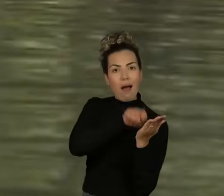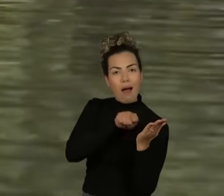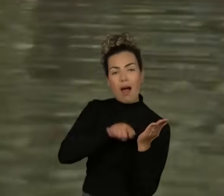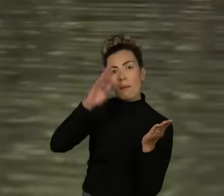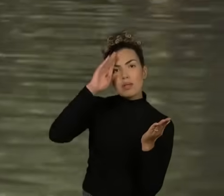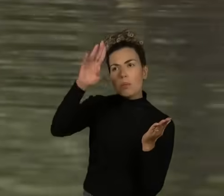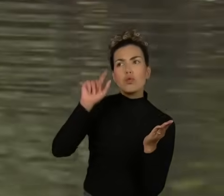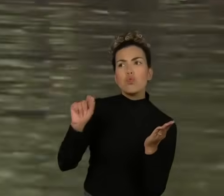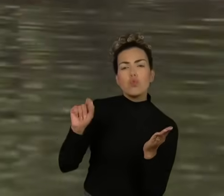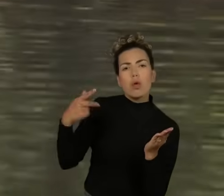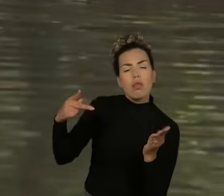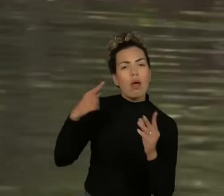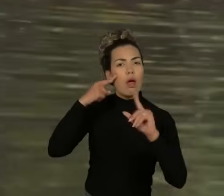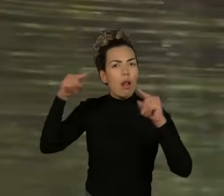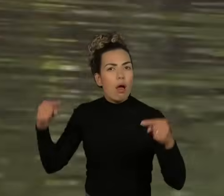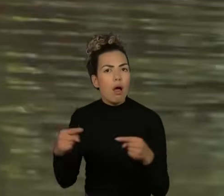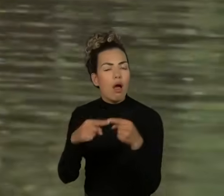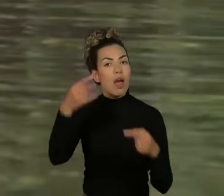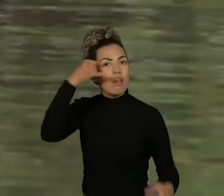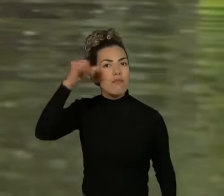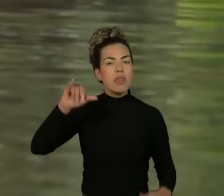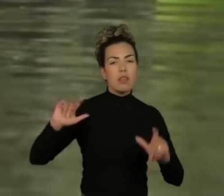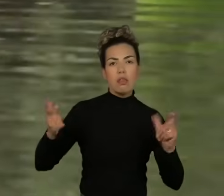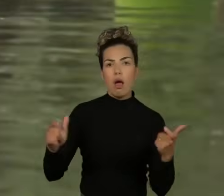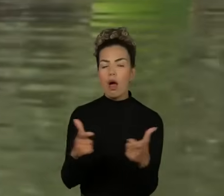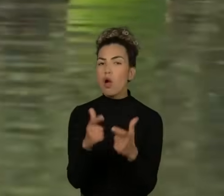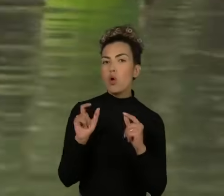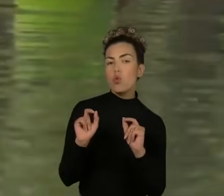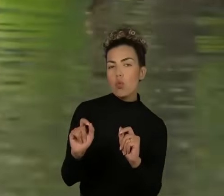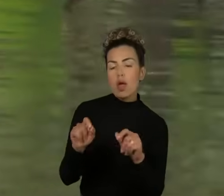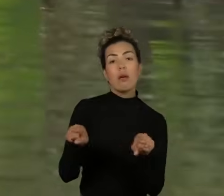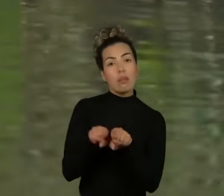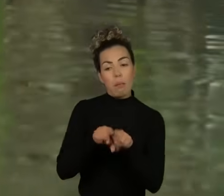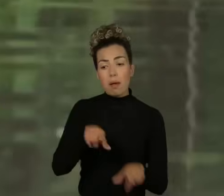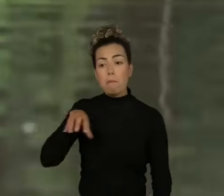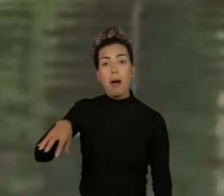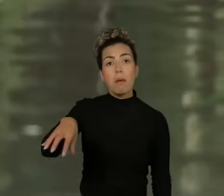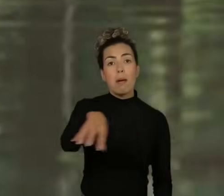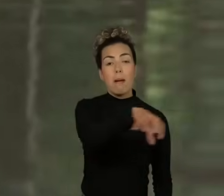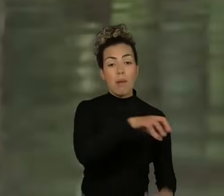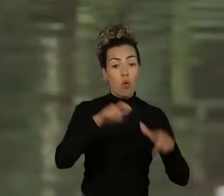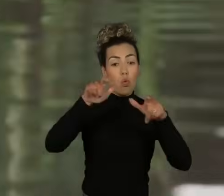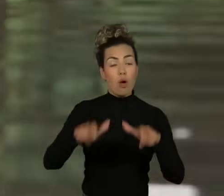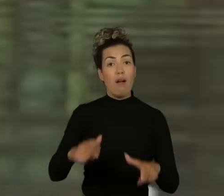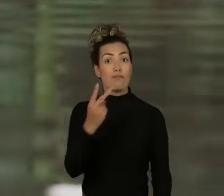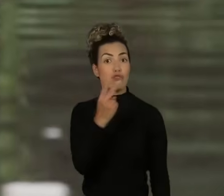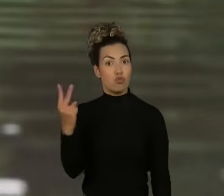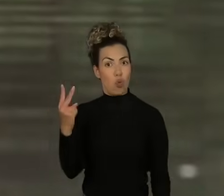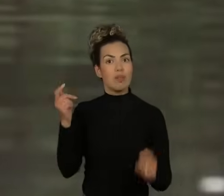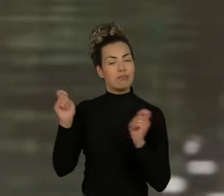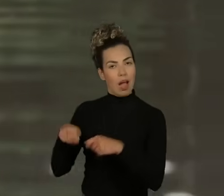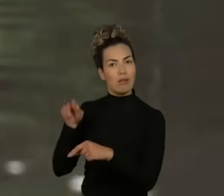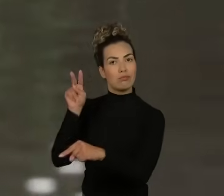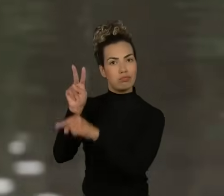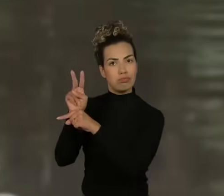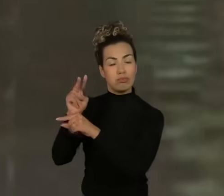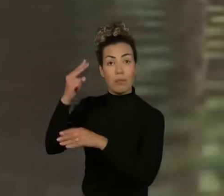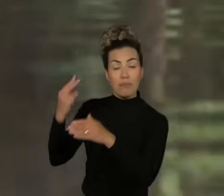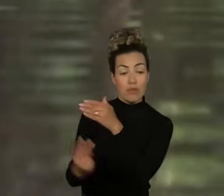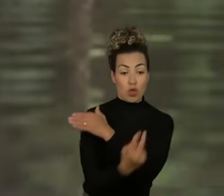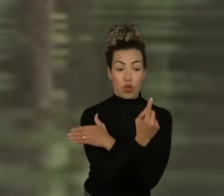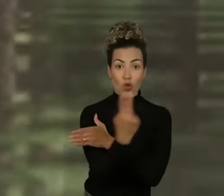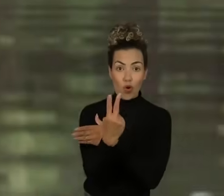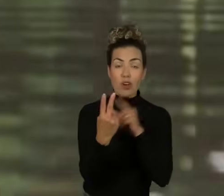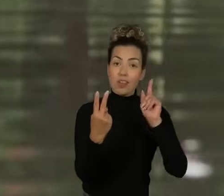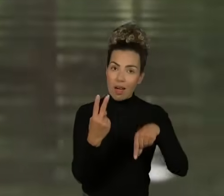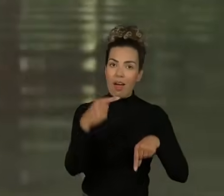ameaças, além de indicar 22 áreas de conservação prioritárias, 12 delas localizadas no Brasil,